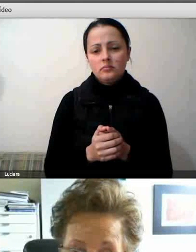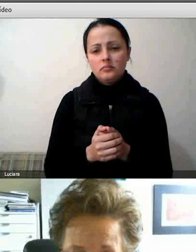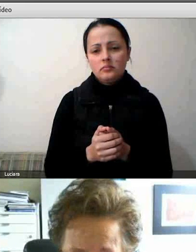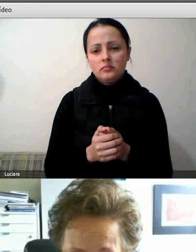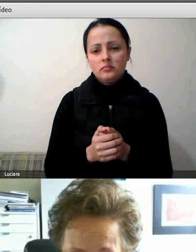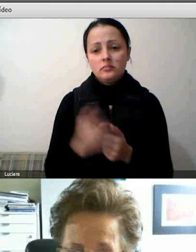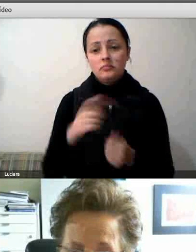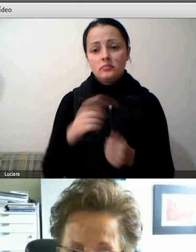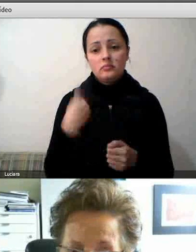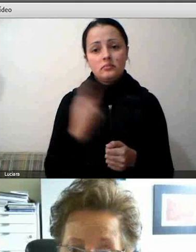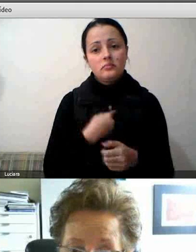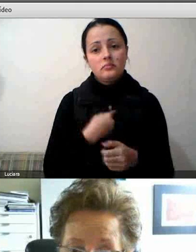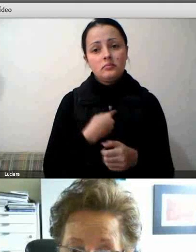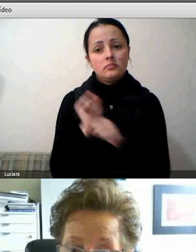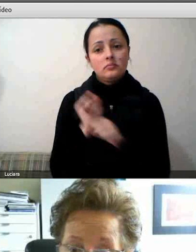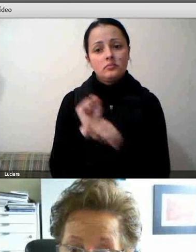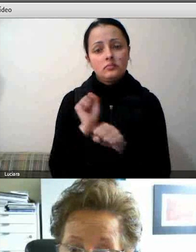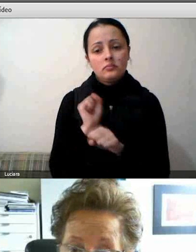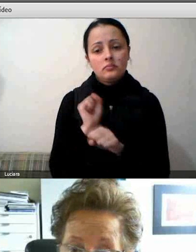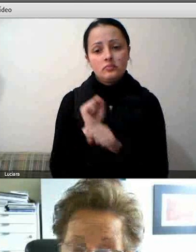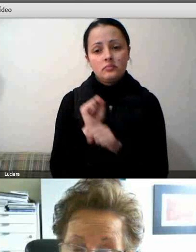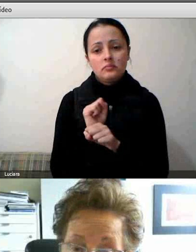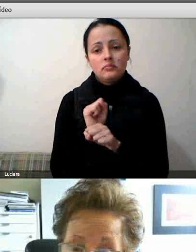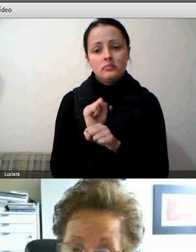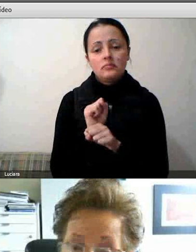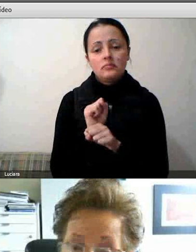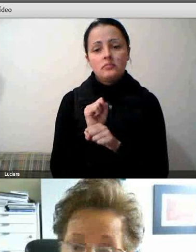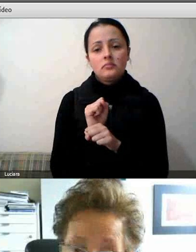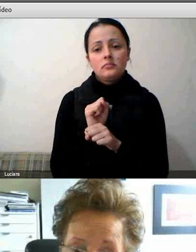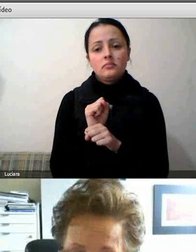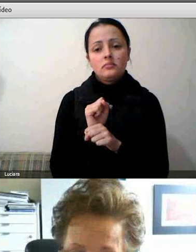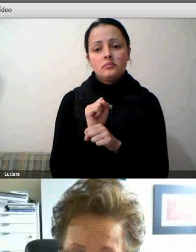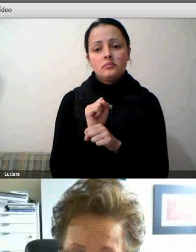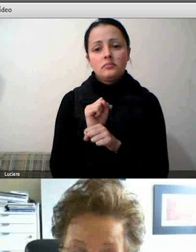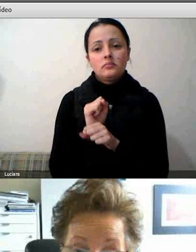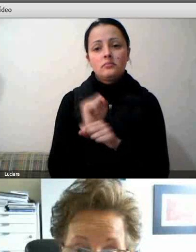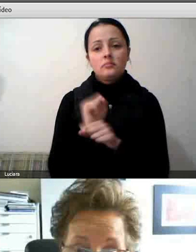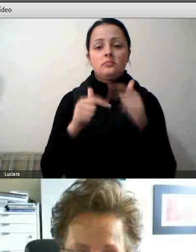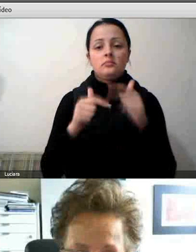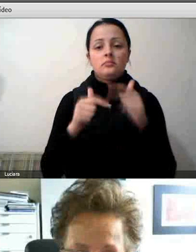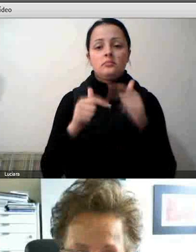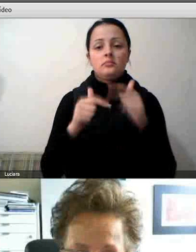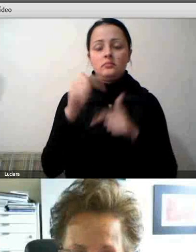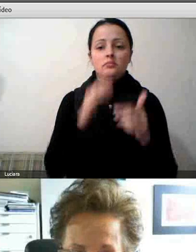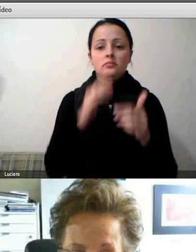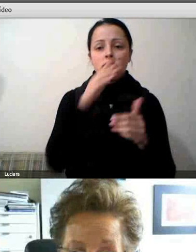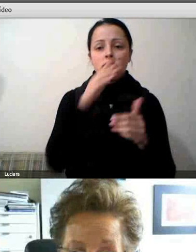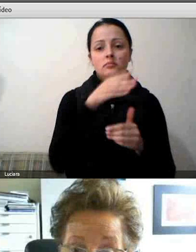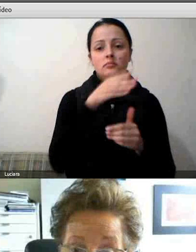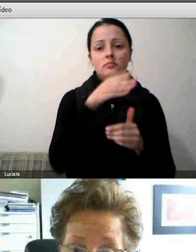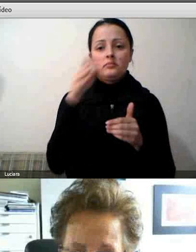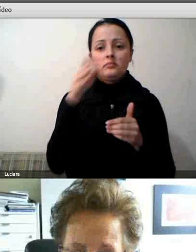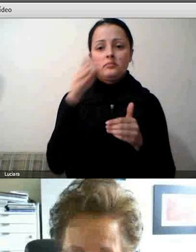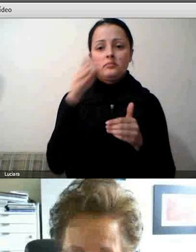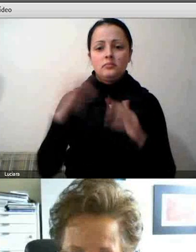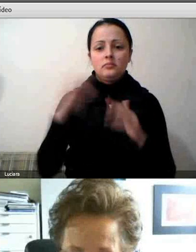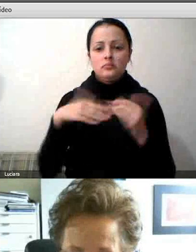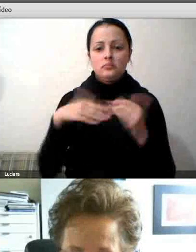os professores do NTE, a gente está esperando e pedindo que eles vão trabalhar na